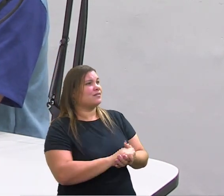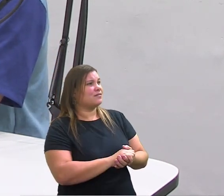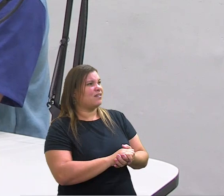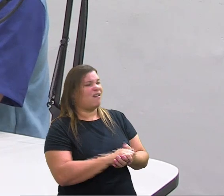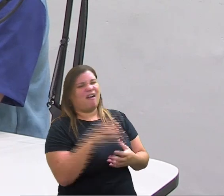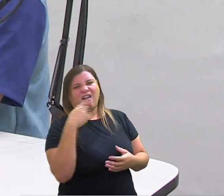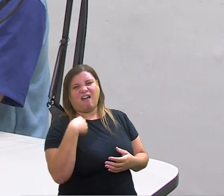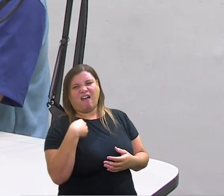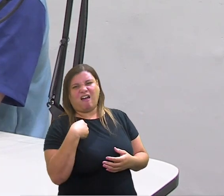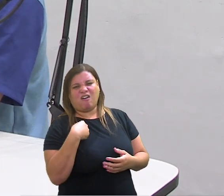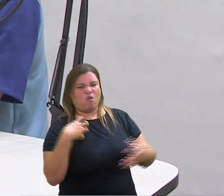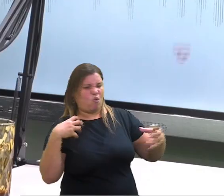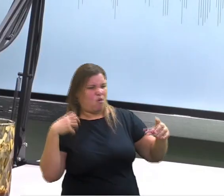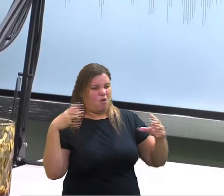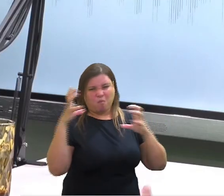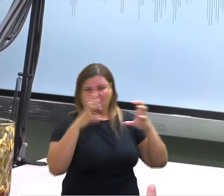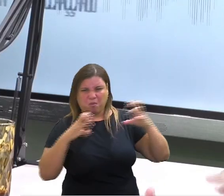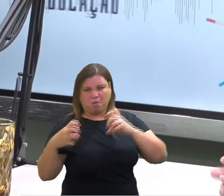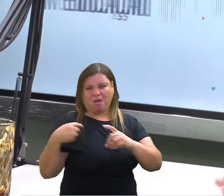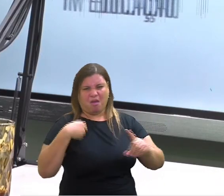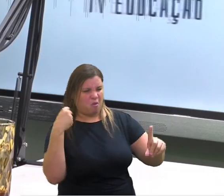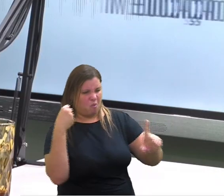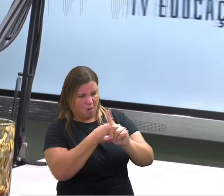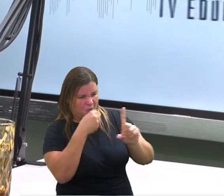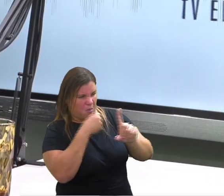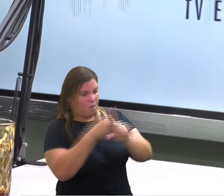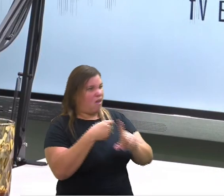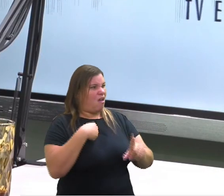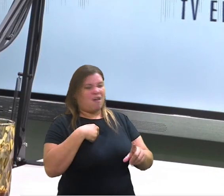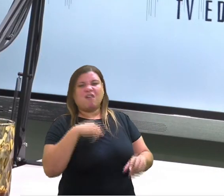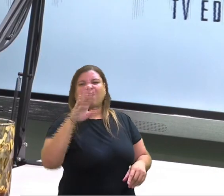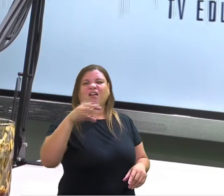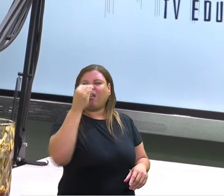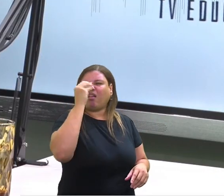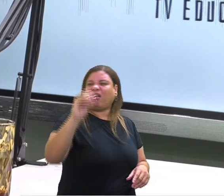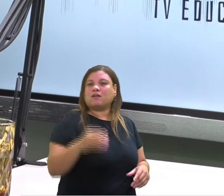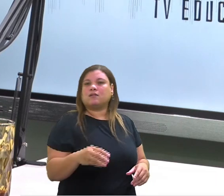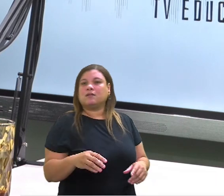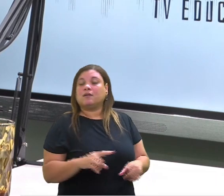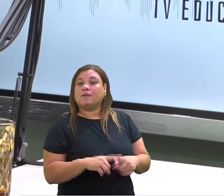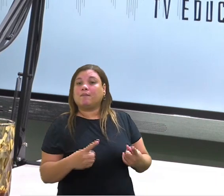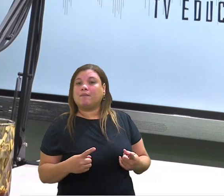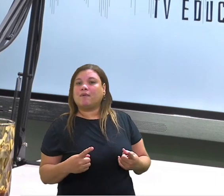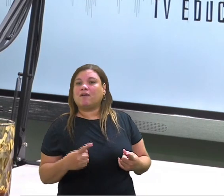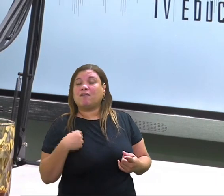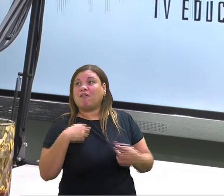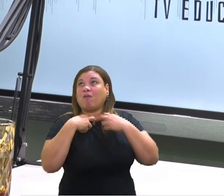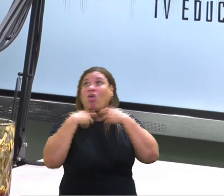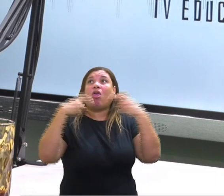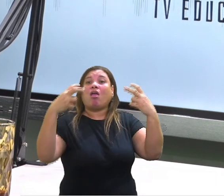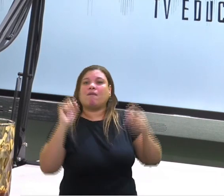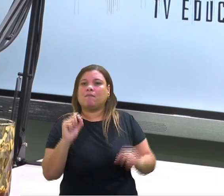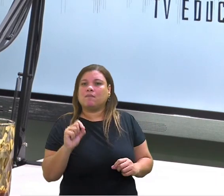rede? Isso. Muitas vezes o aluno ele está fazendo algo para chamar a atenção. O aluno está gritando, pedindo